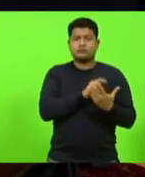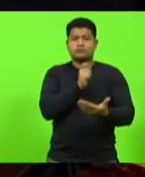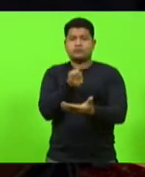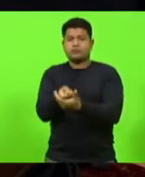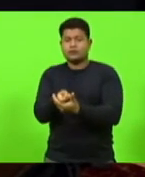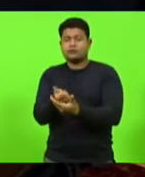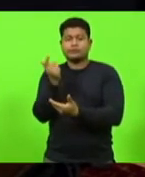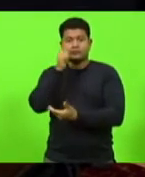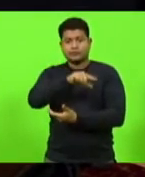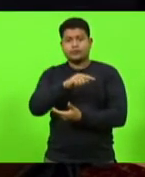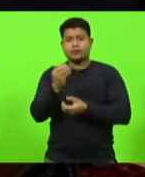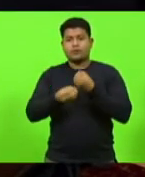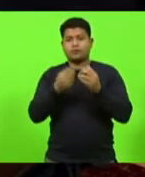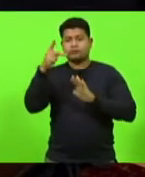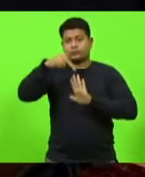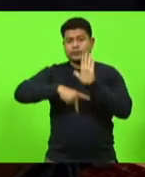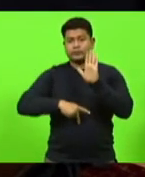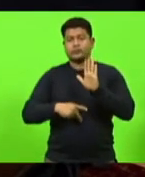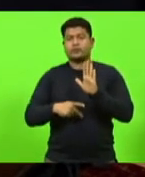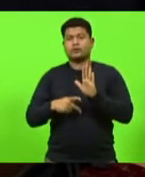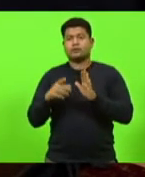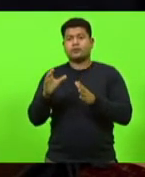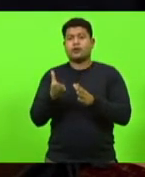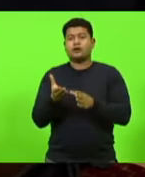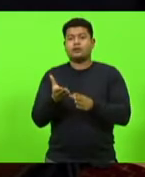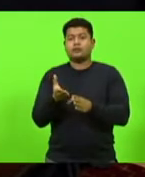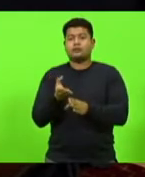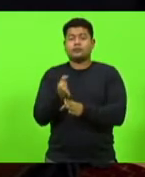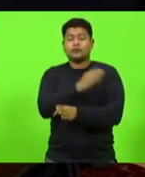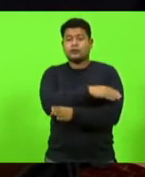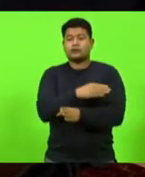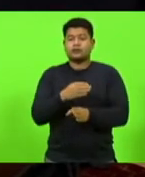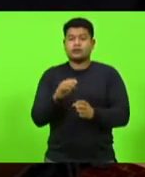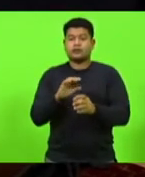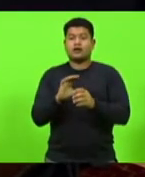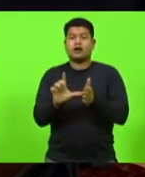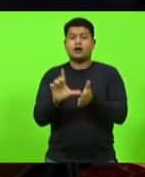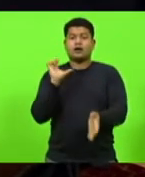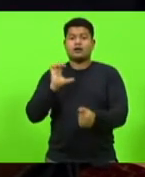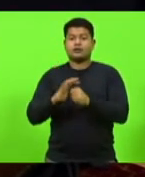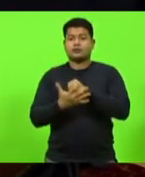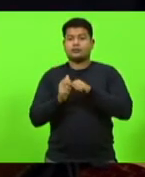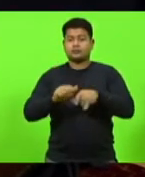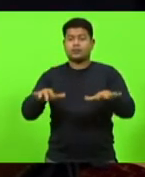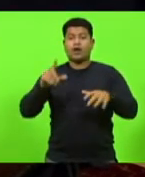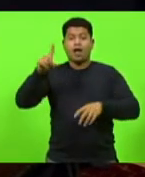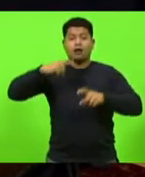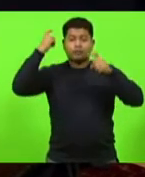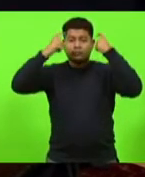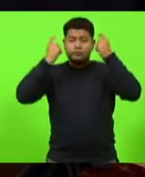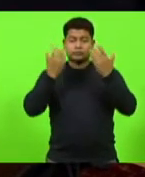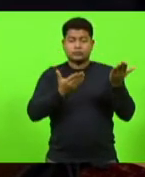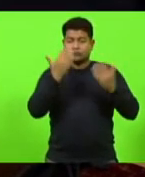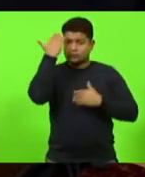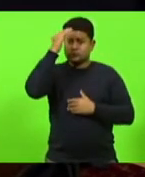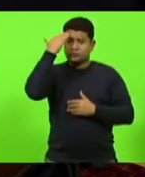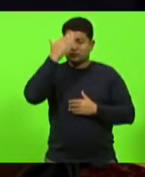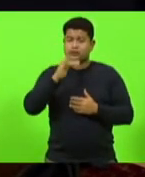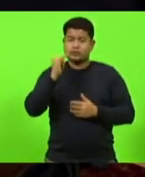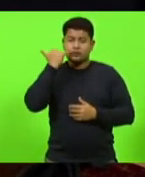da pandemia. E que é uma preocupação, e aí eu entendo a preocupação do deputado Jessé com relação a